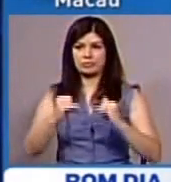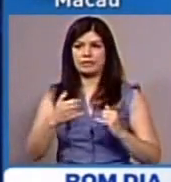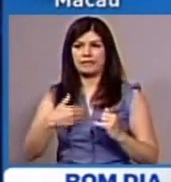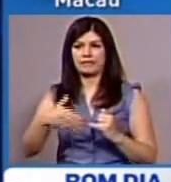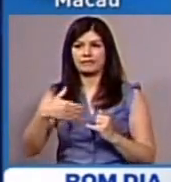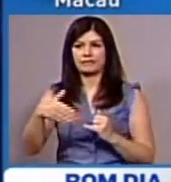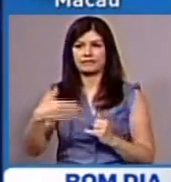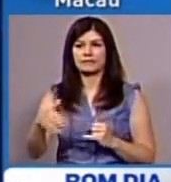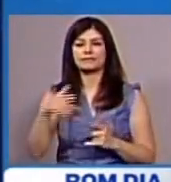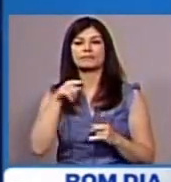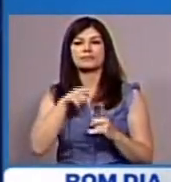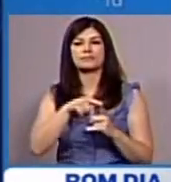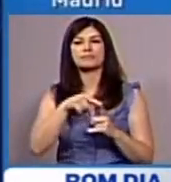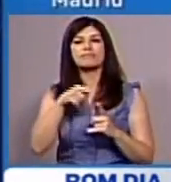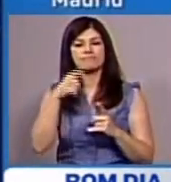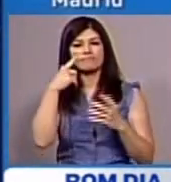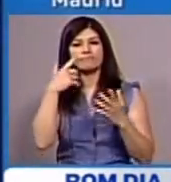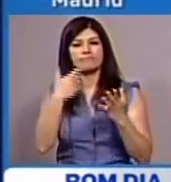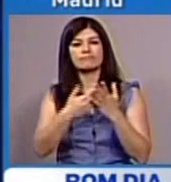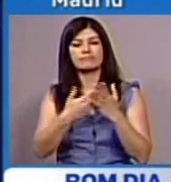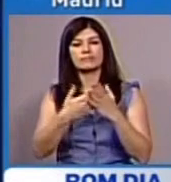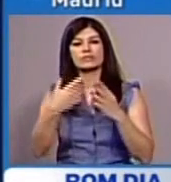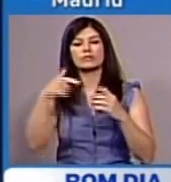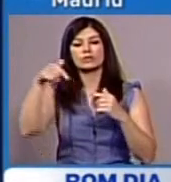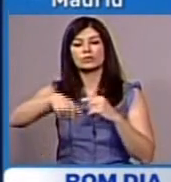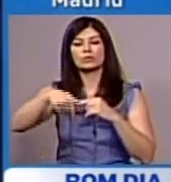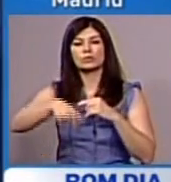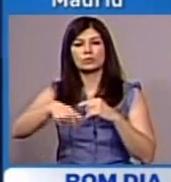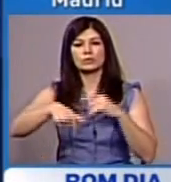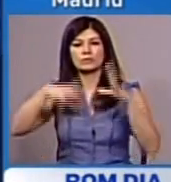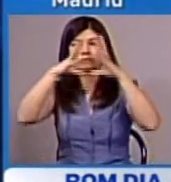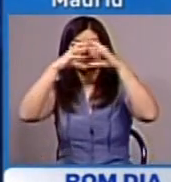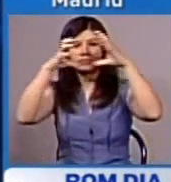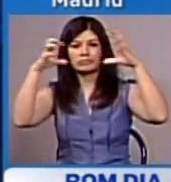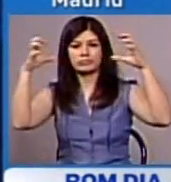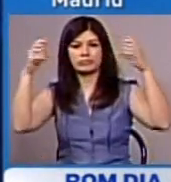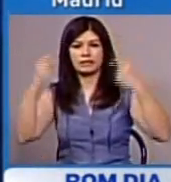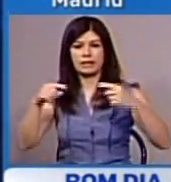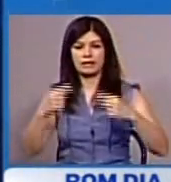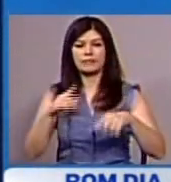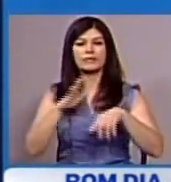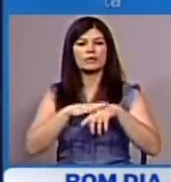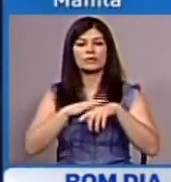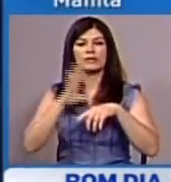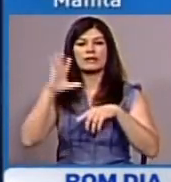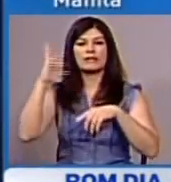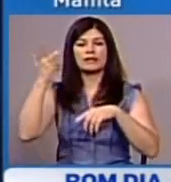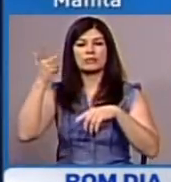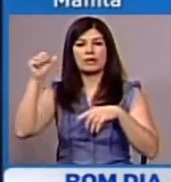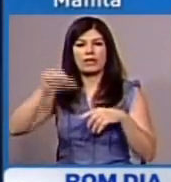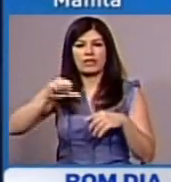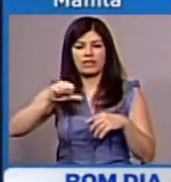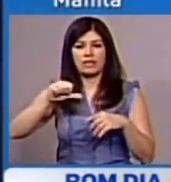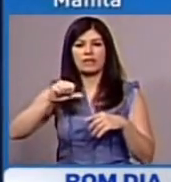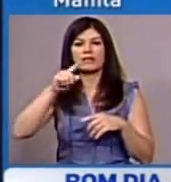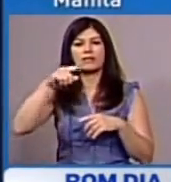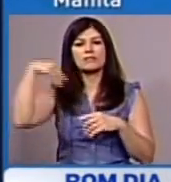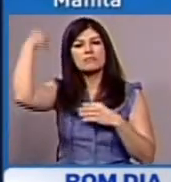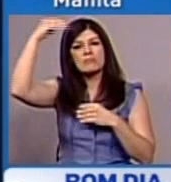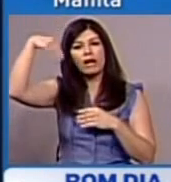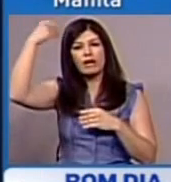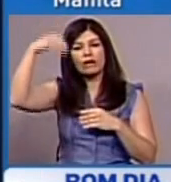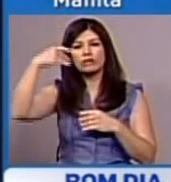temos já nebulosidade na região sul, nebulosidade que está associada a uma depressão em Marrocos, em Mauritânia, no norte da